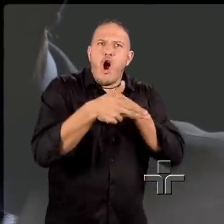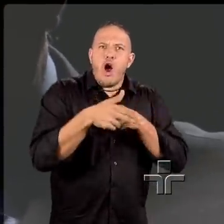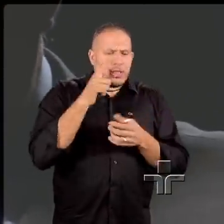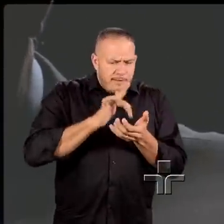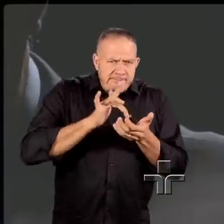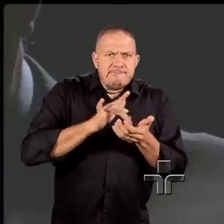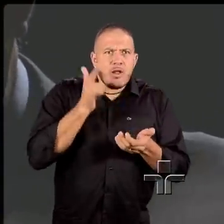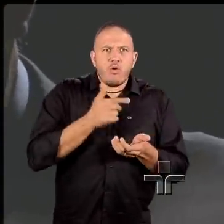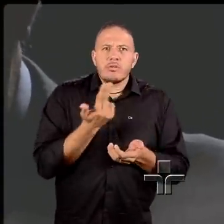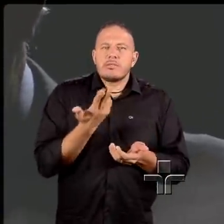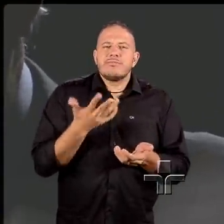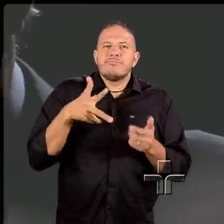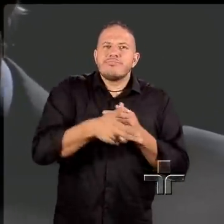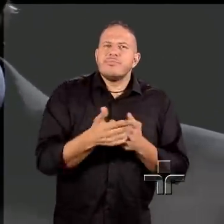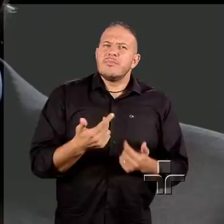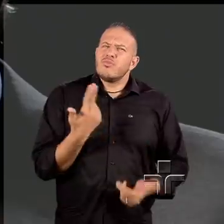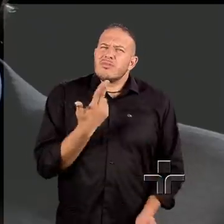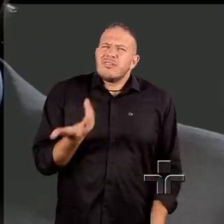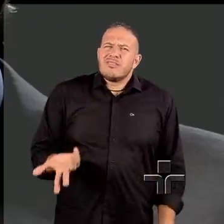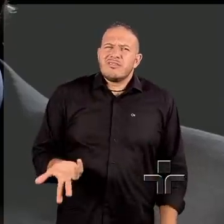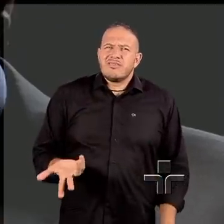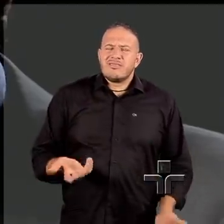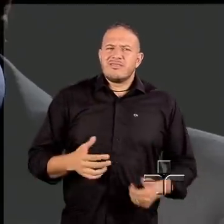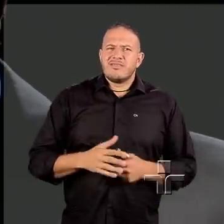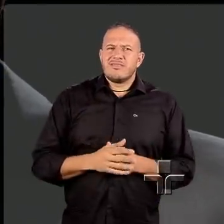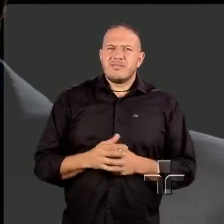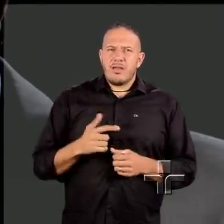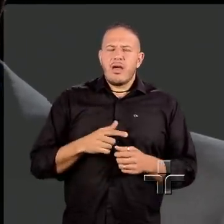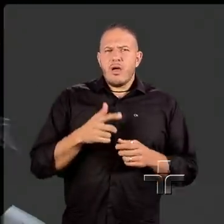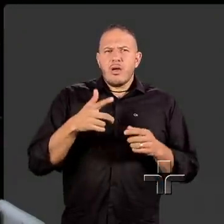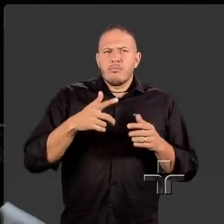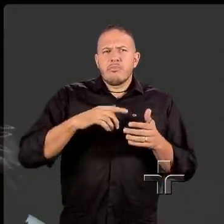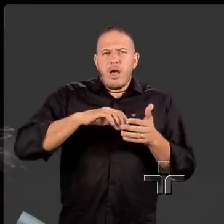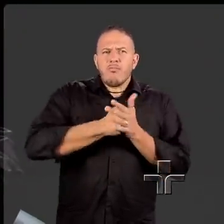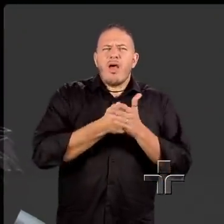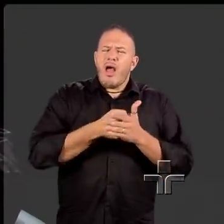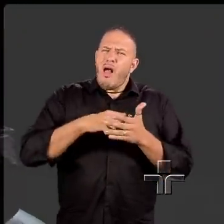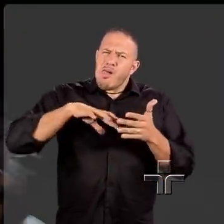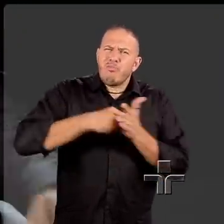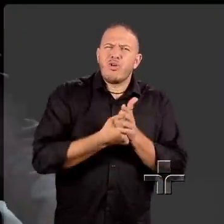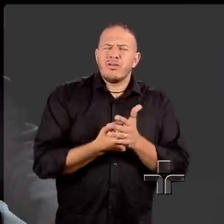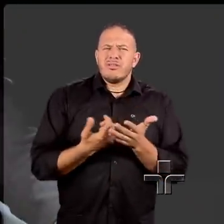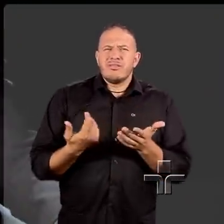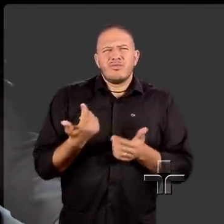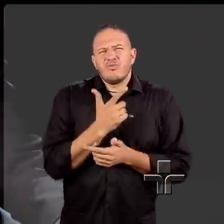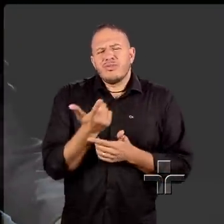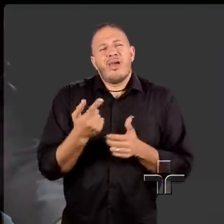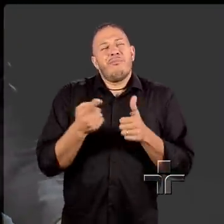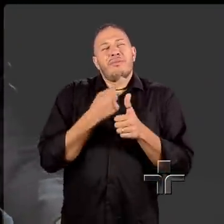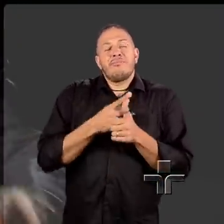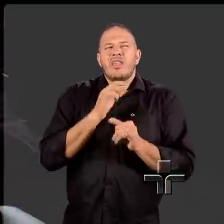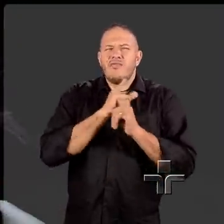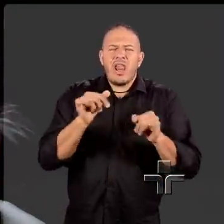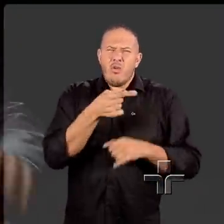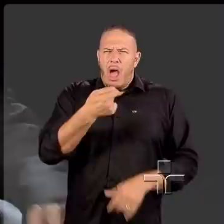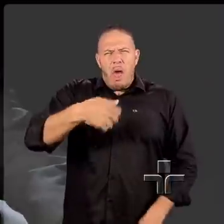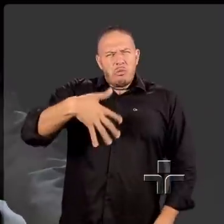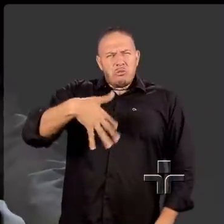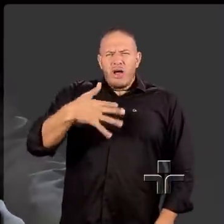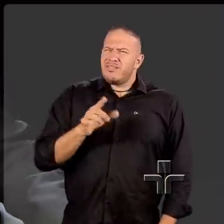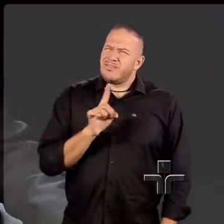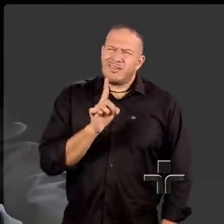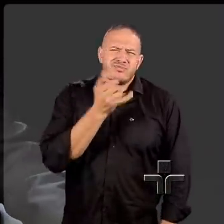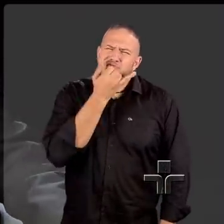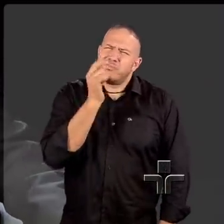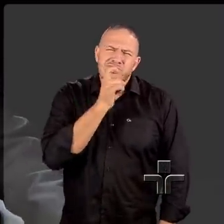fala por telefone. O bloqueio, como eu disse, não se faz. Primeiro diziam que é porque custa muito. Mentira,